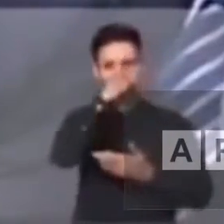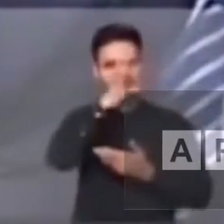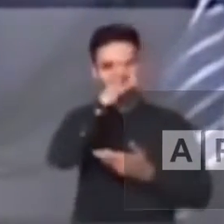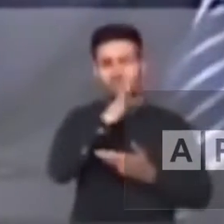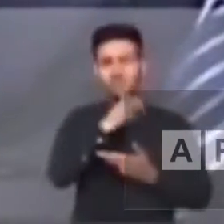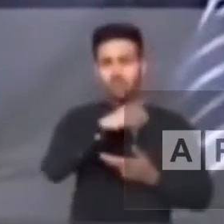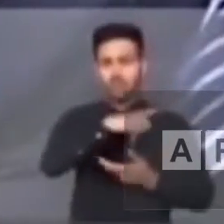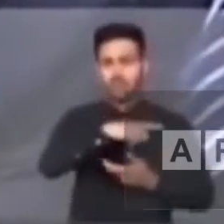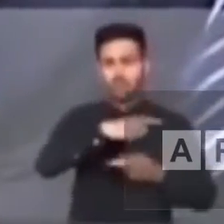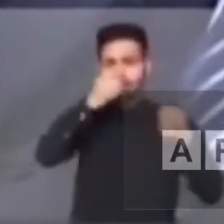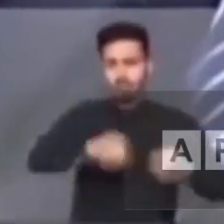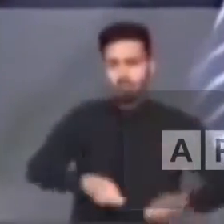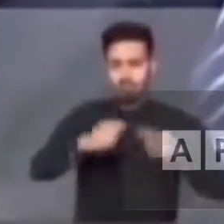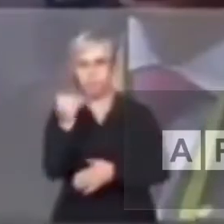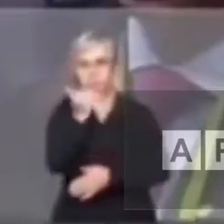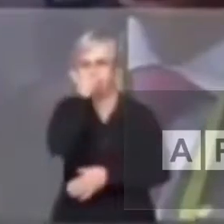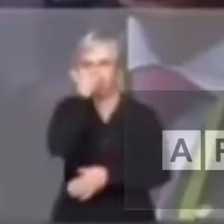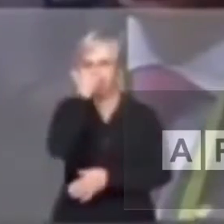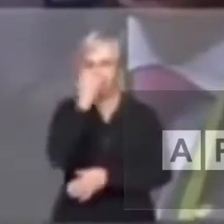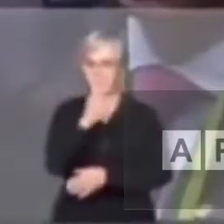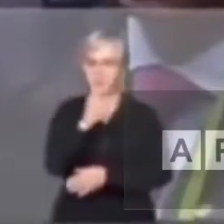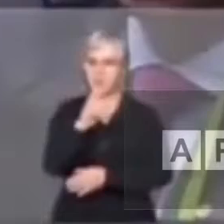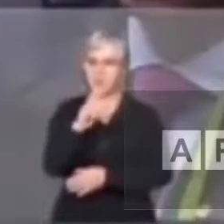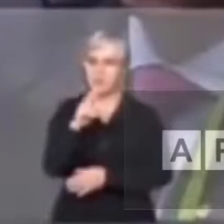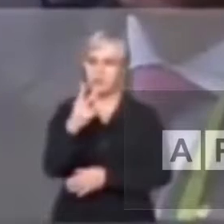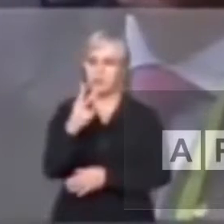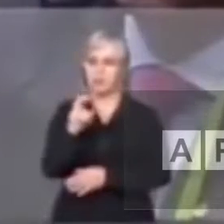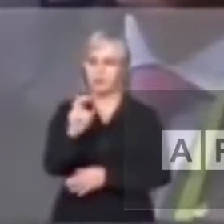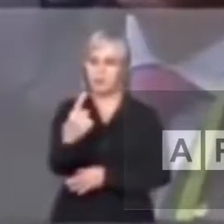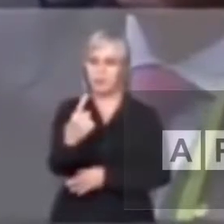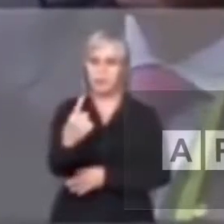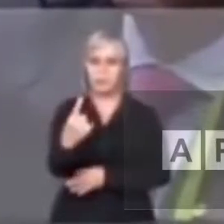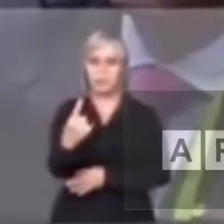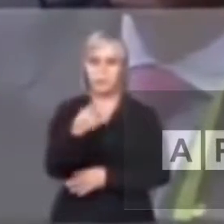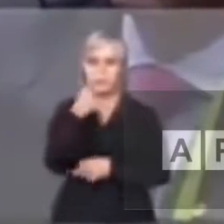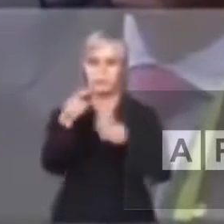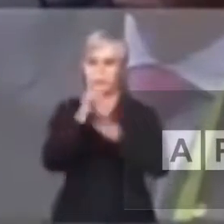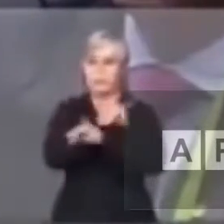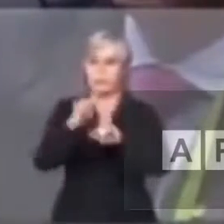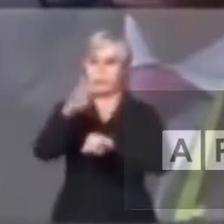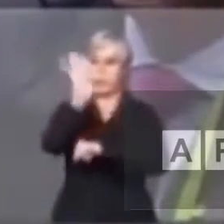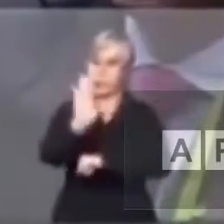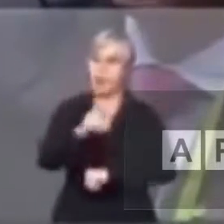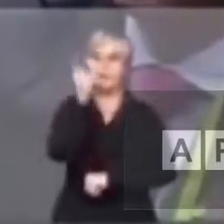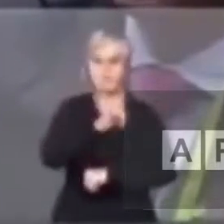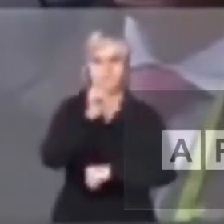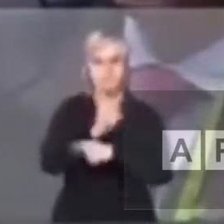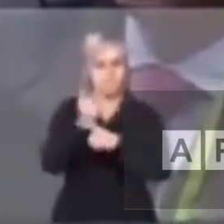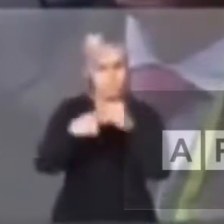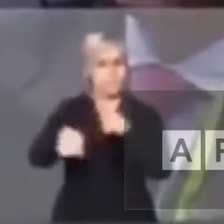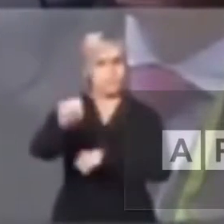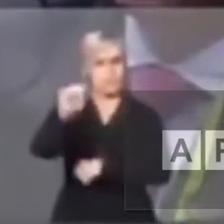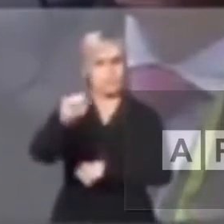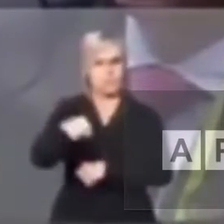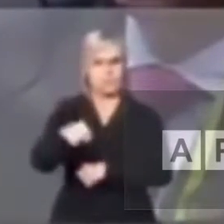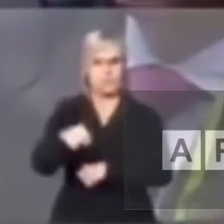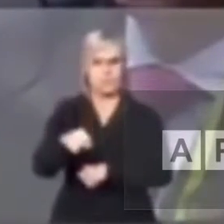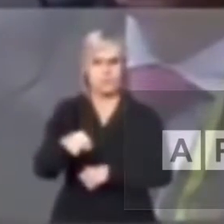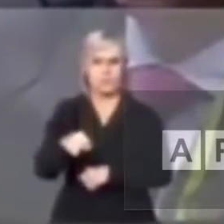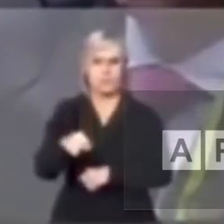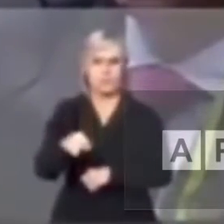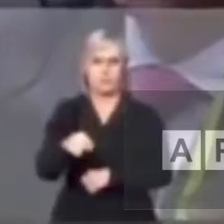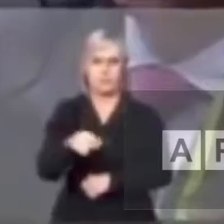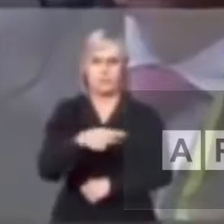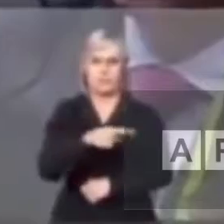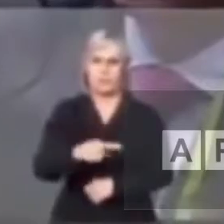eu voto sim. Sim, pelo impeachment. O meu voto é para dizer que o Brasil tem jeito. E o prefeito de Montes Claros mostra isso